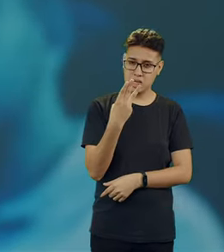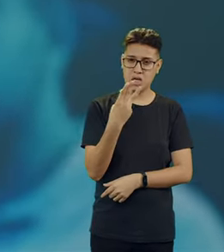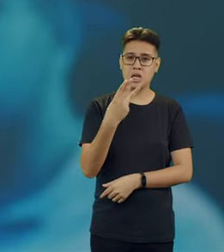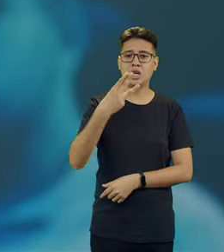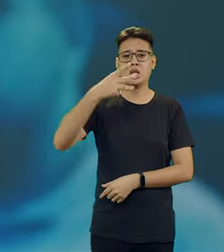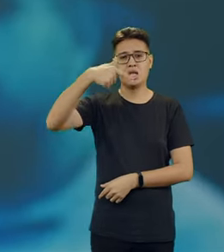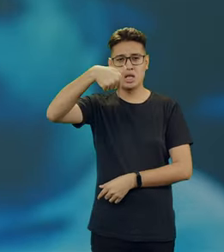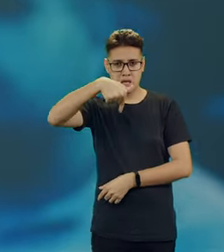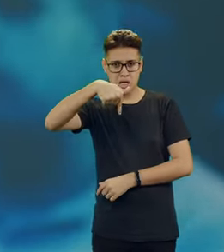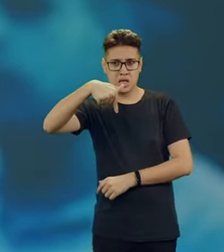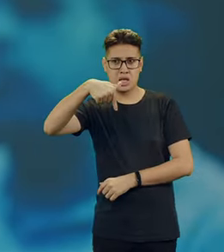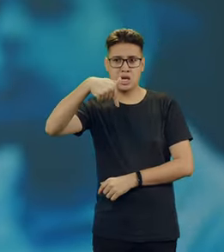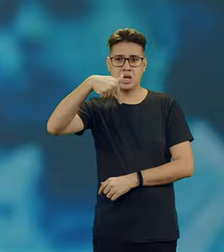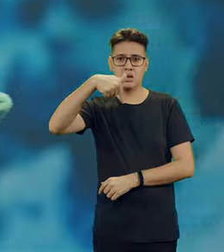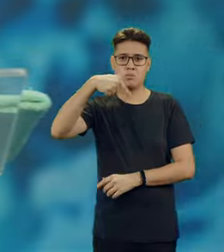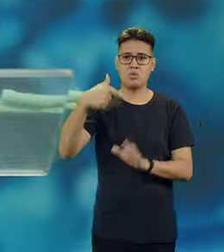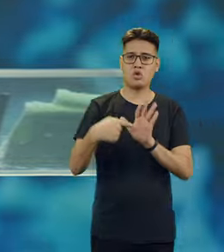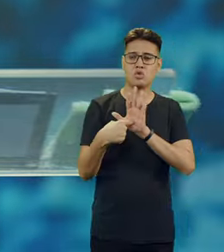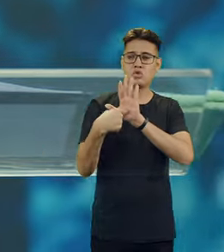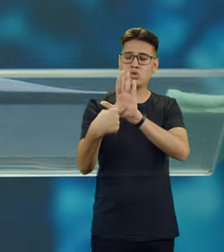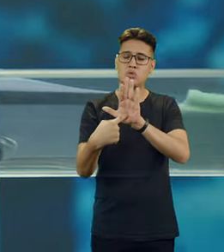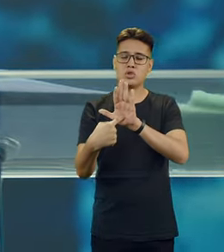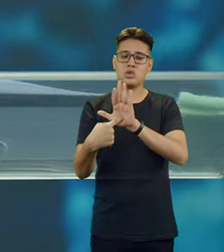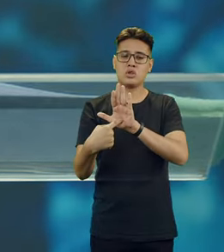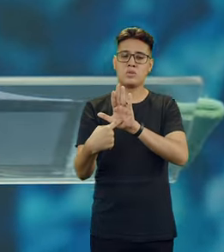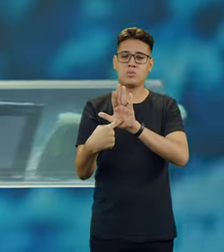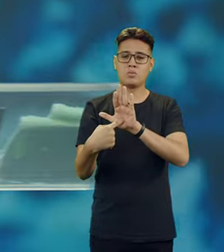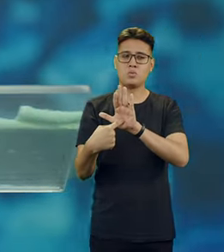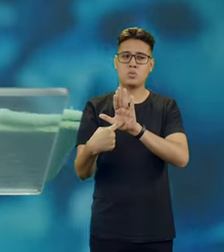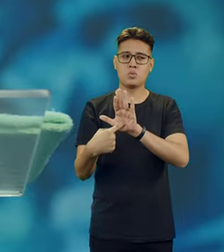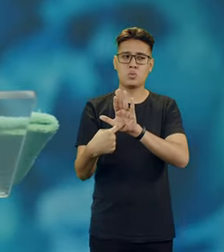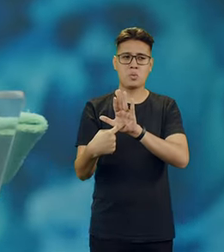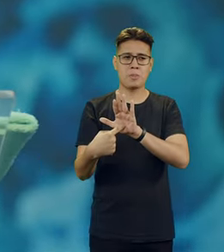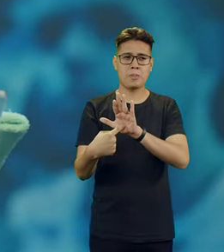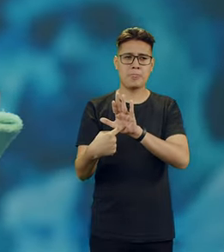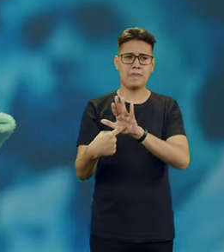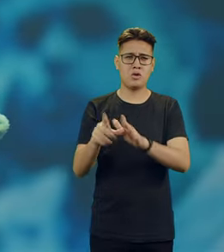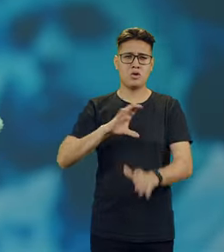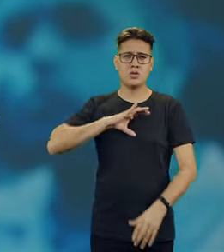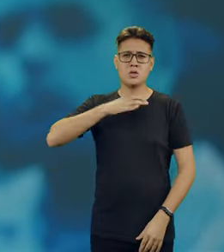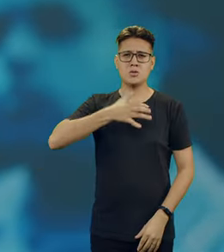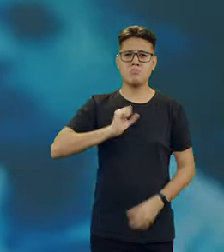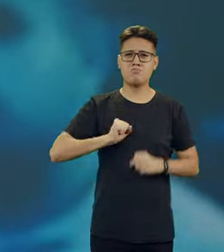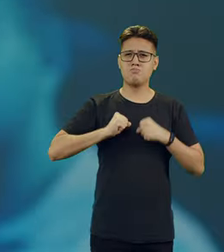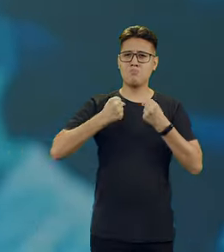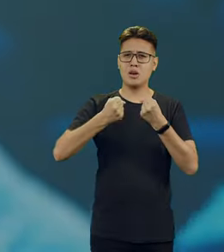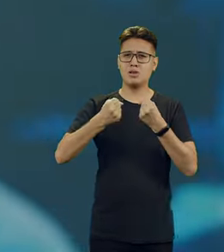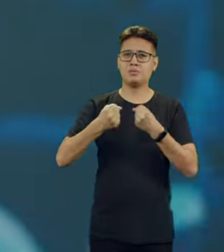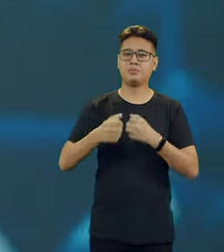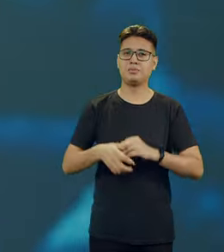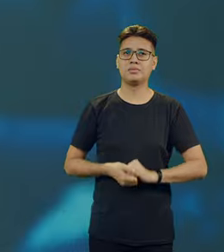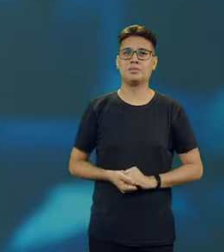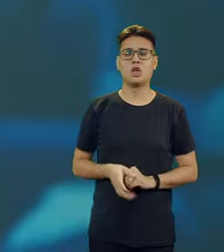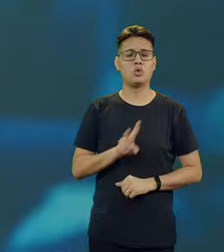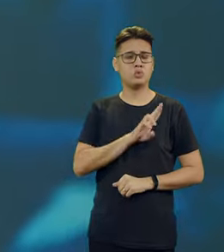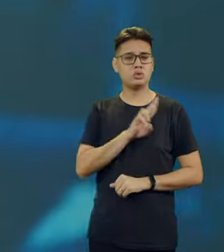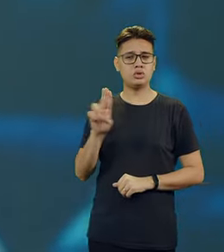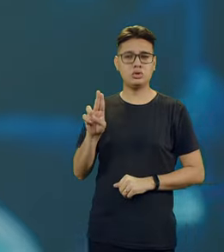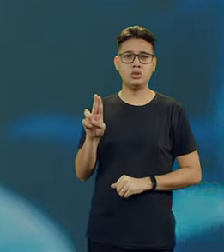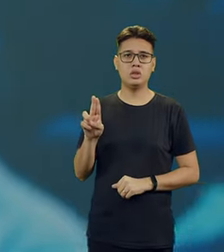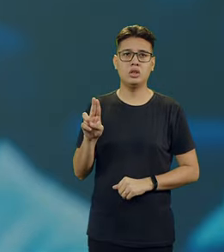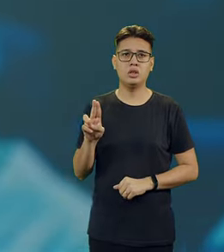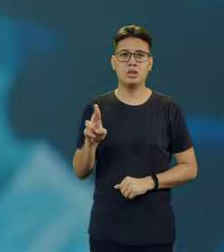se destacaram pela sua coragem e pela sua valentia. Eles eram chamados